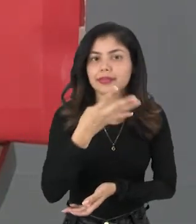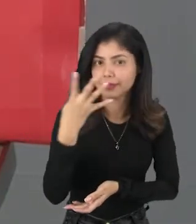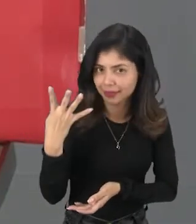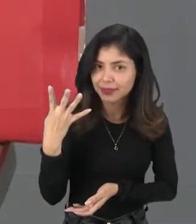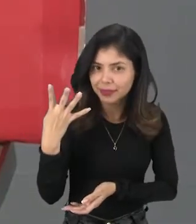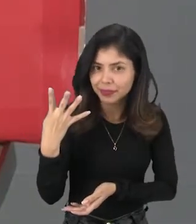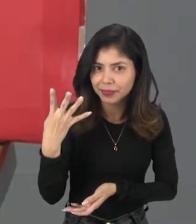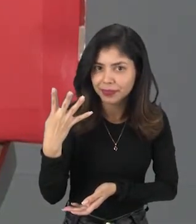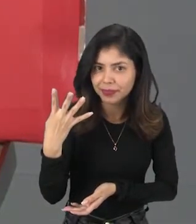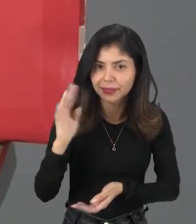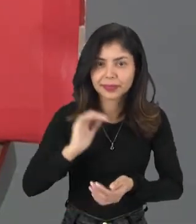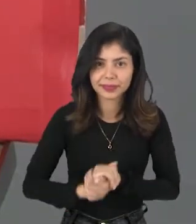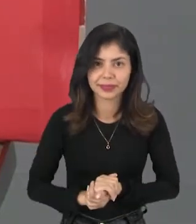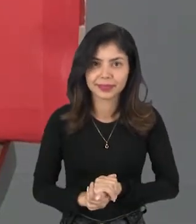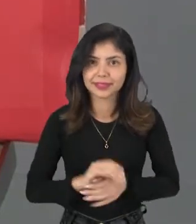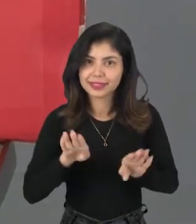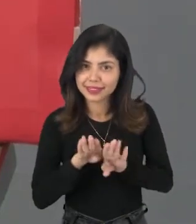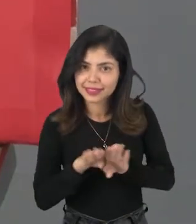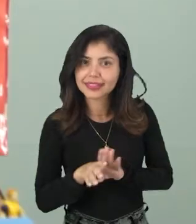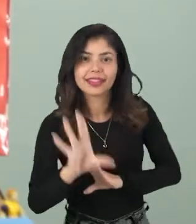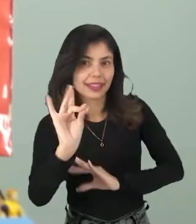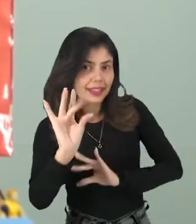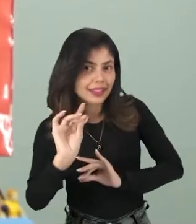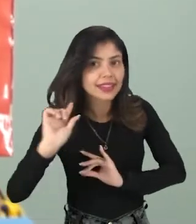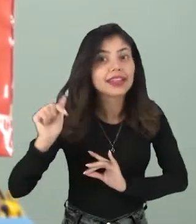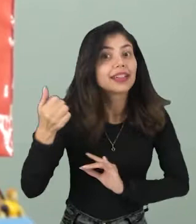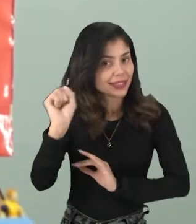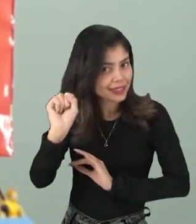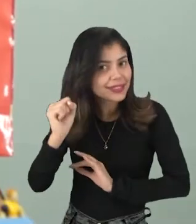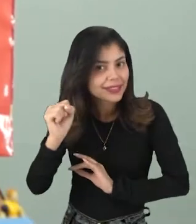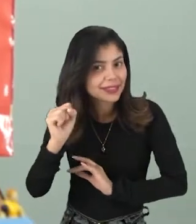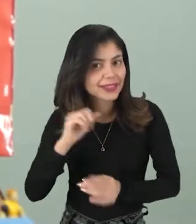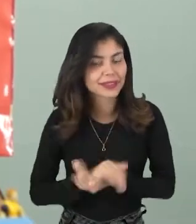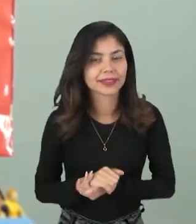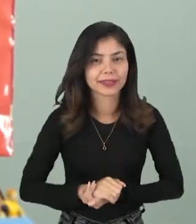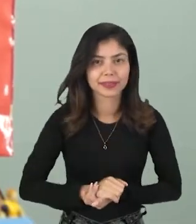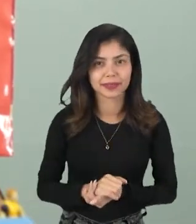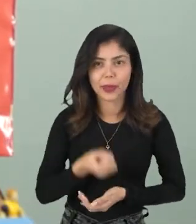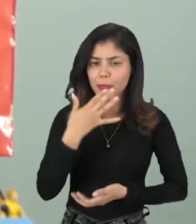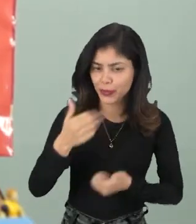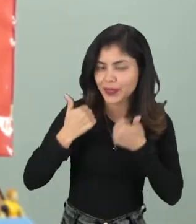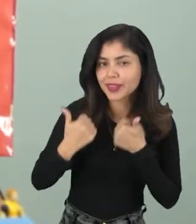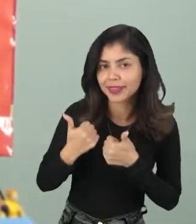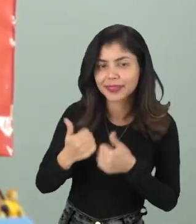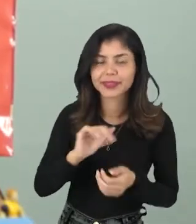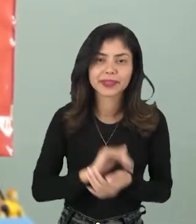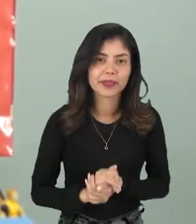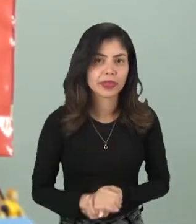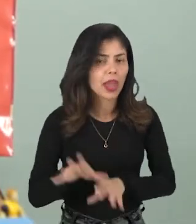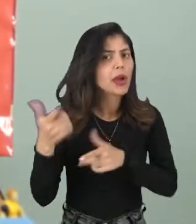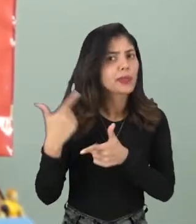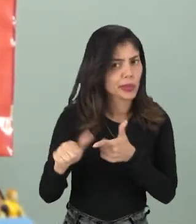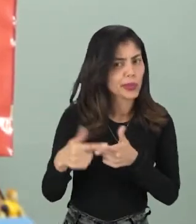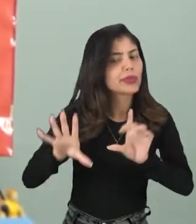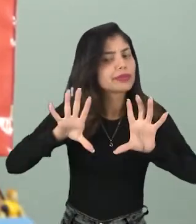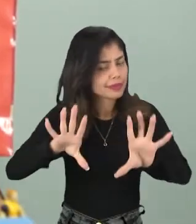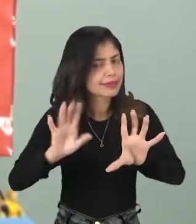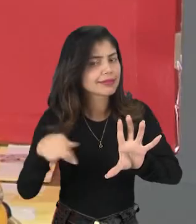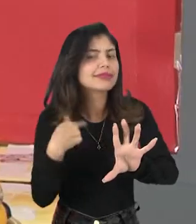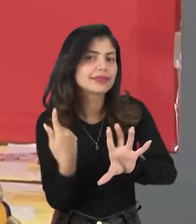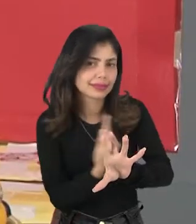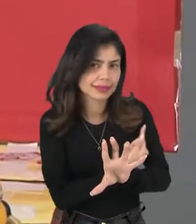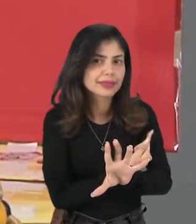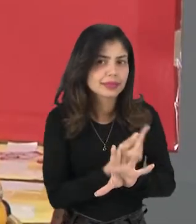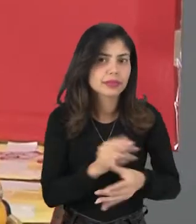aí de casa não é mesmo ela já colou aqui as 8 a bolinhas muito bem e o problema nos fala que